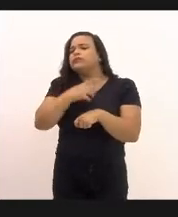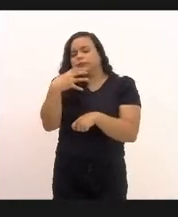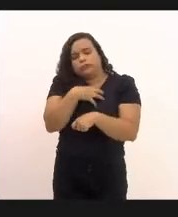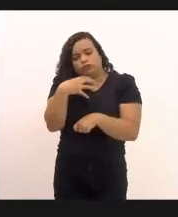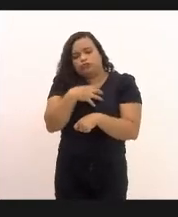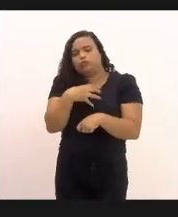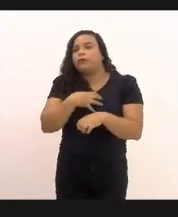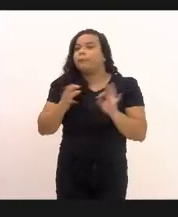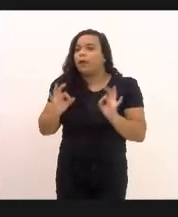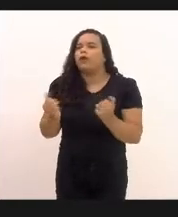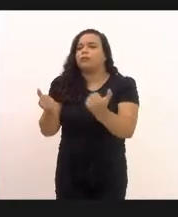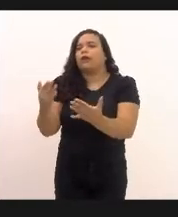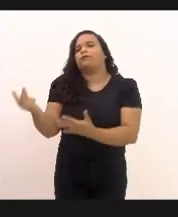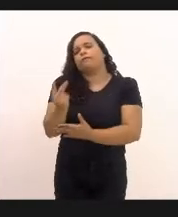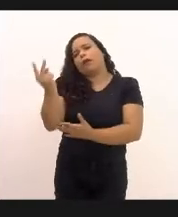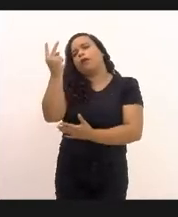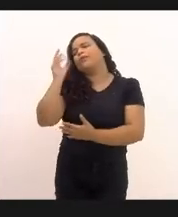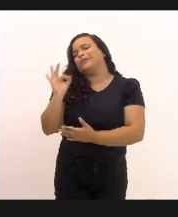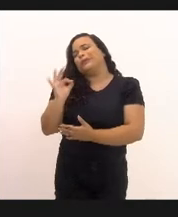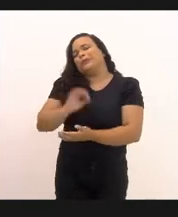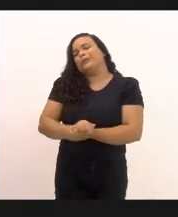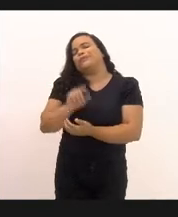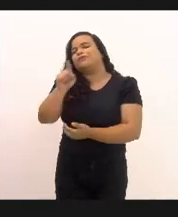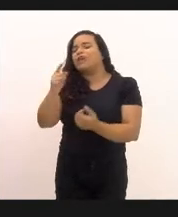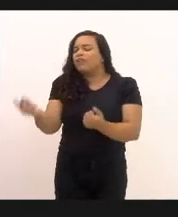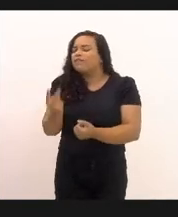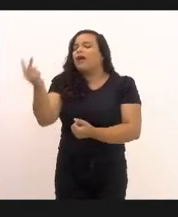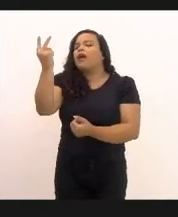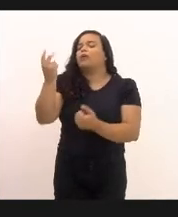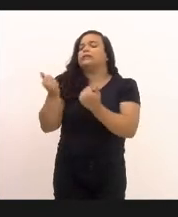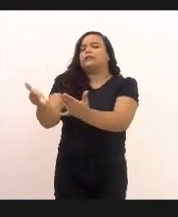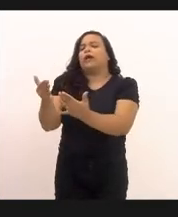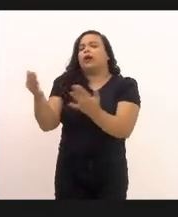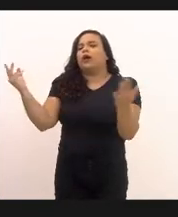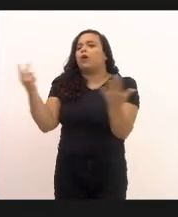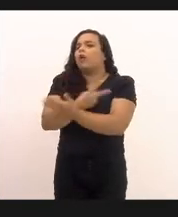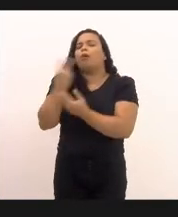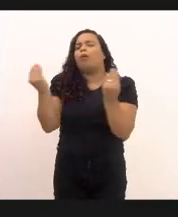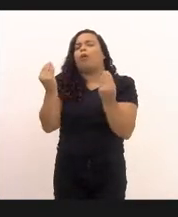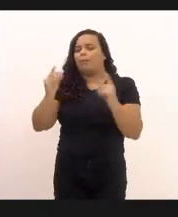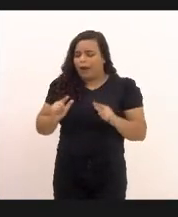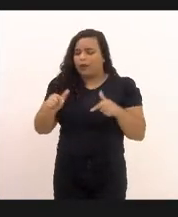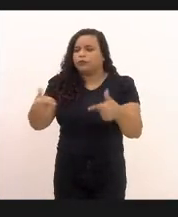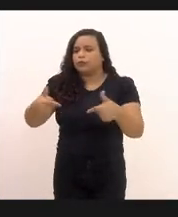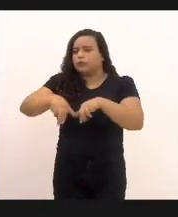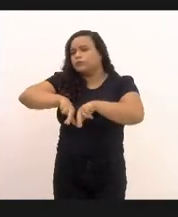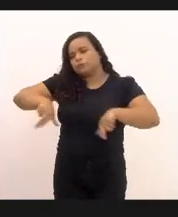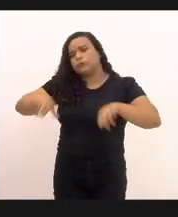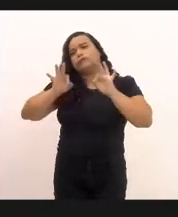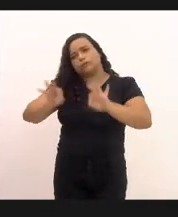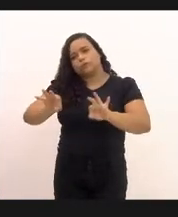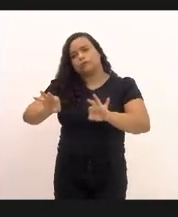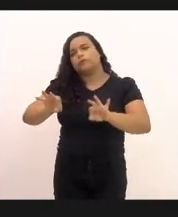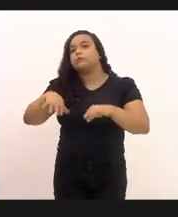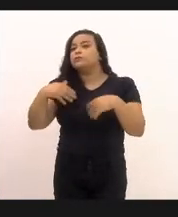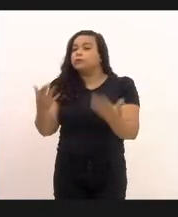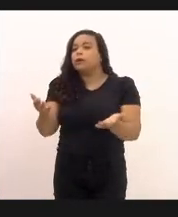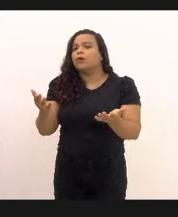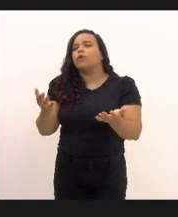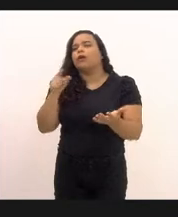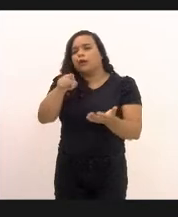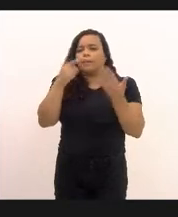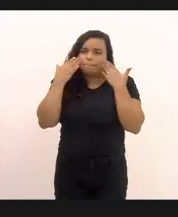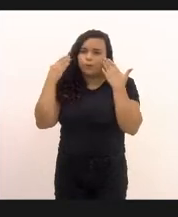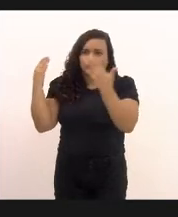fato, serem valorizados. E essa valorização só acontece através de ações concretas. Então, a lei que foi